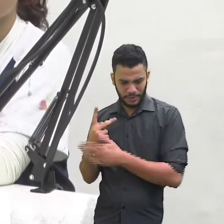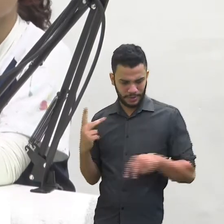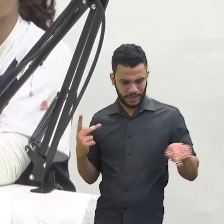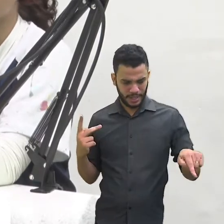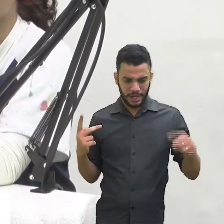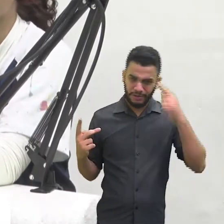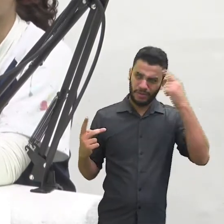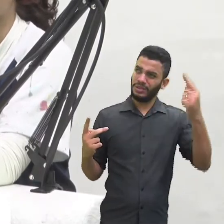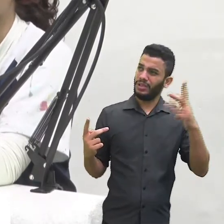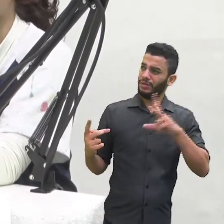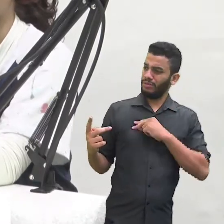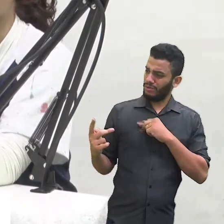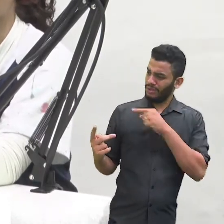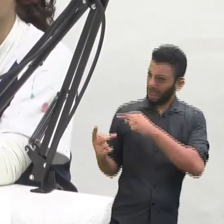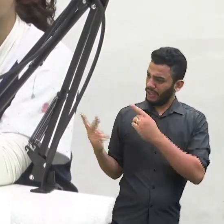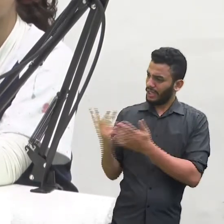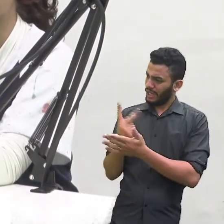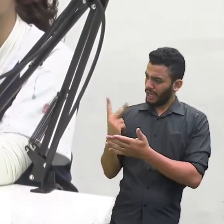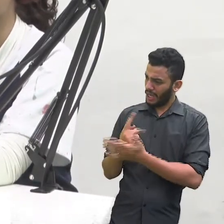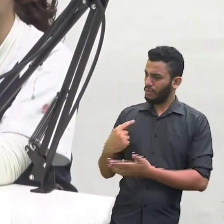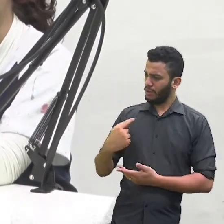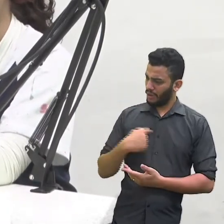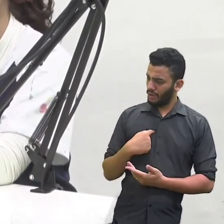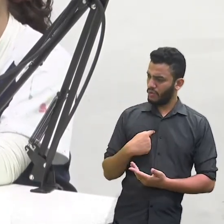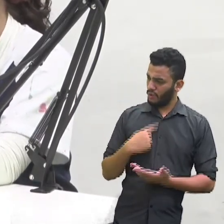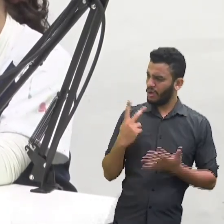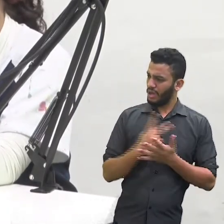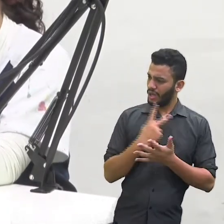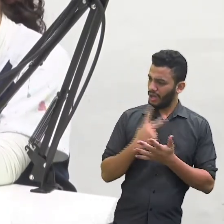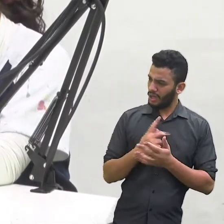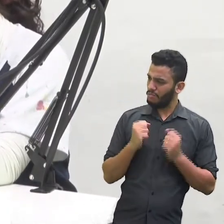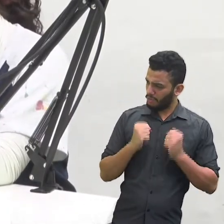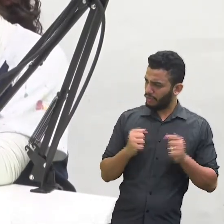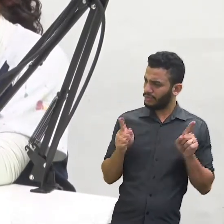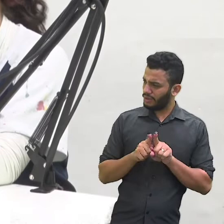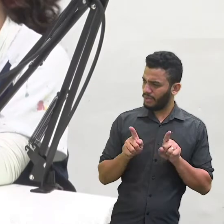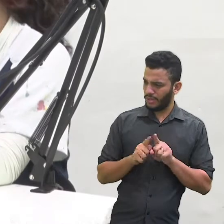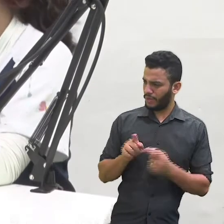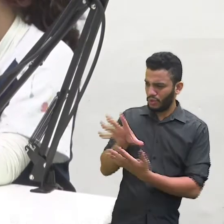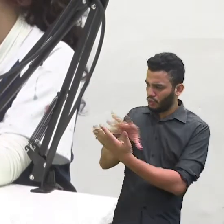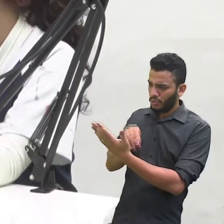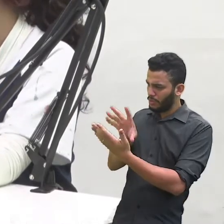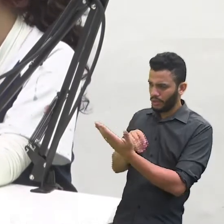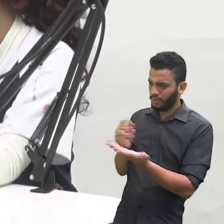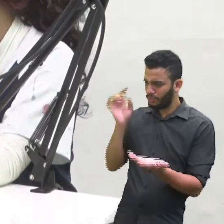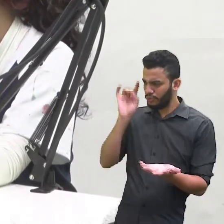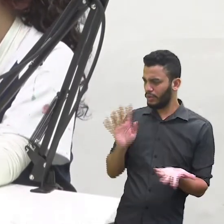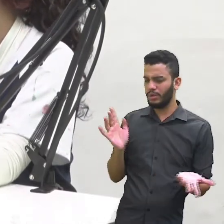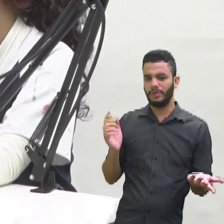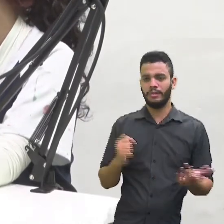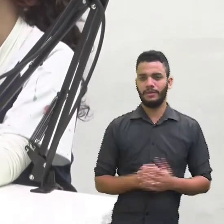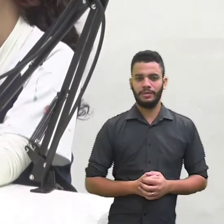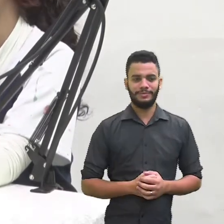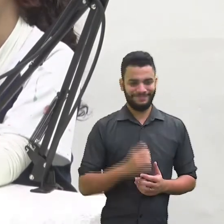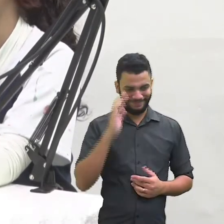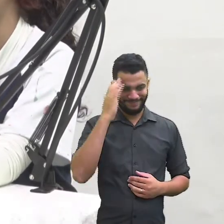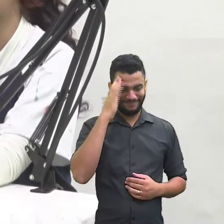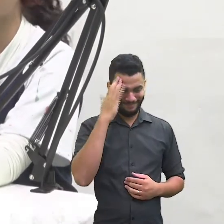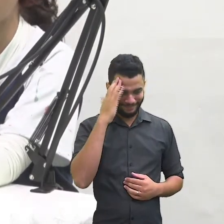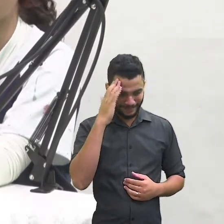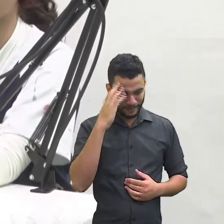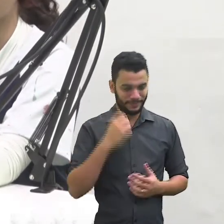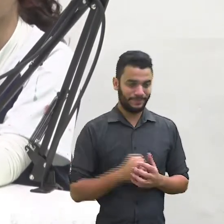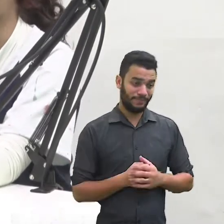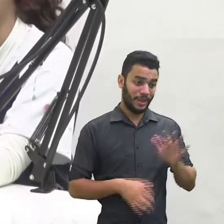está brigando comigo por uma coisa errada que eu fiz, sendo que ele também fez coisas erradas? É uma coisa que os filhos se